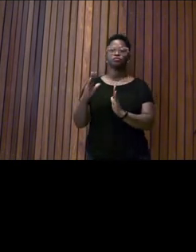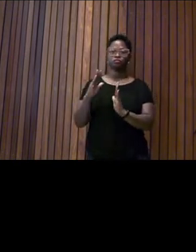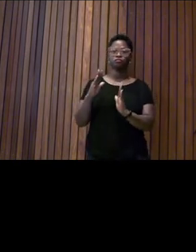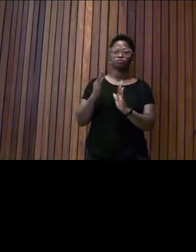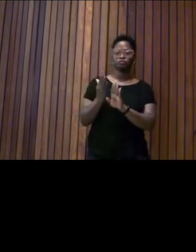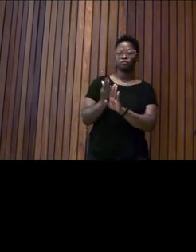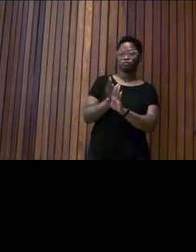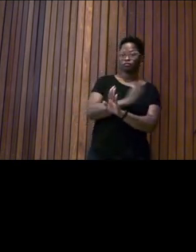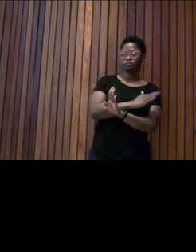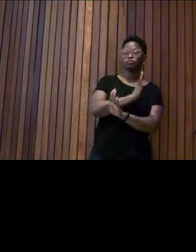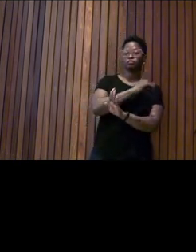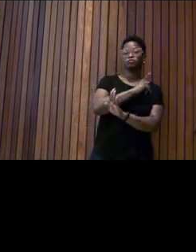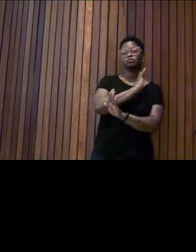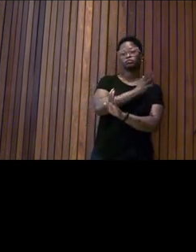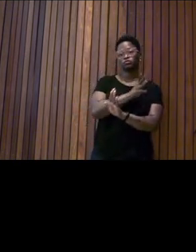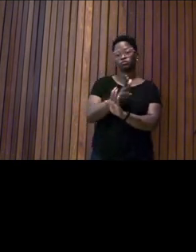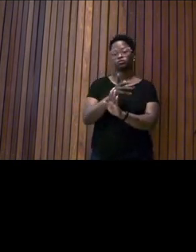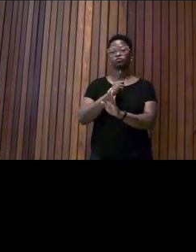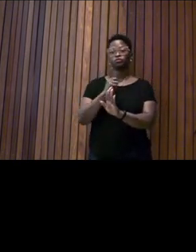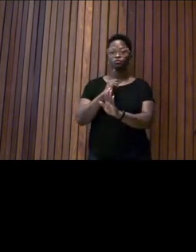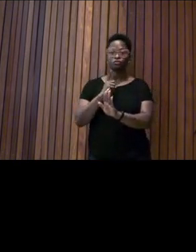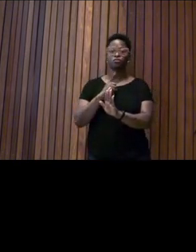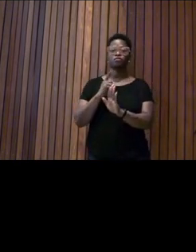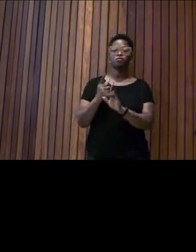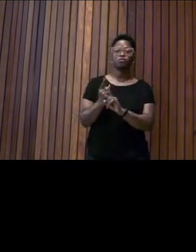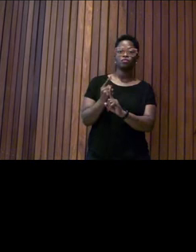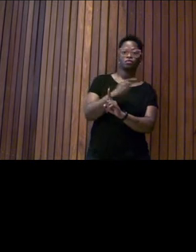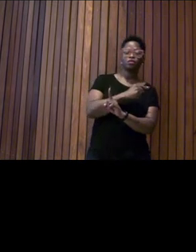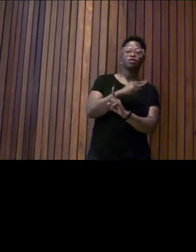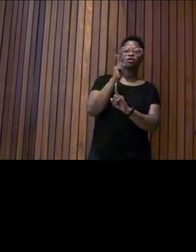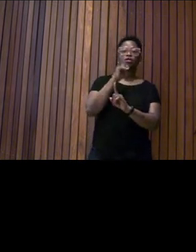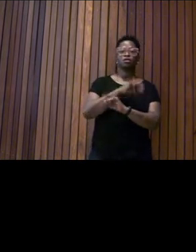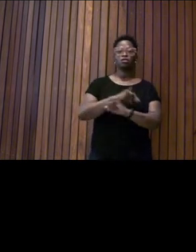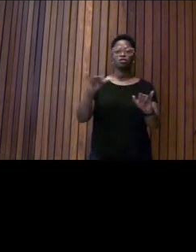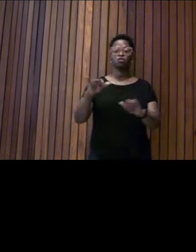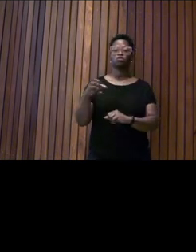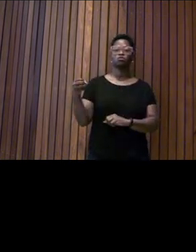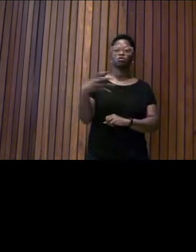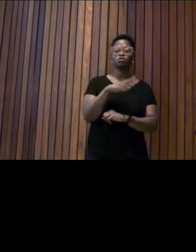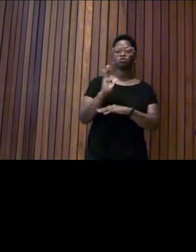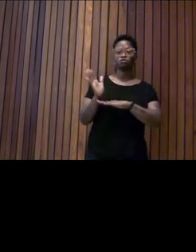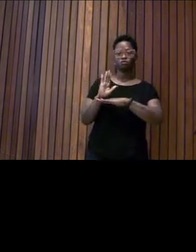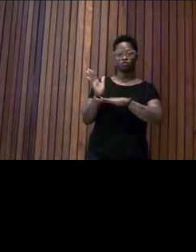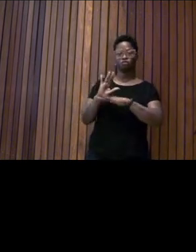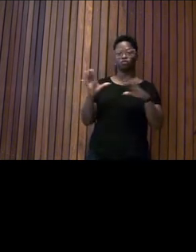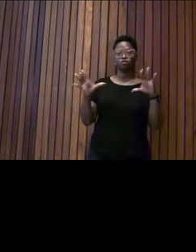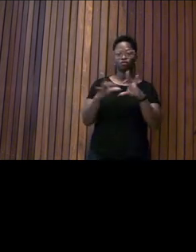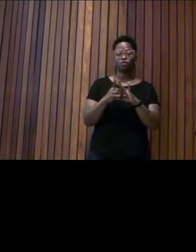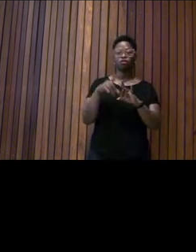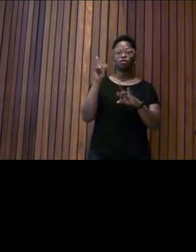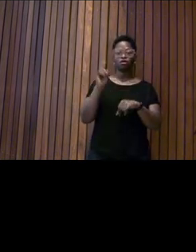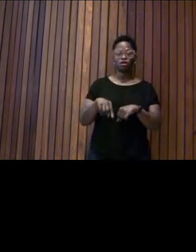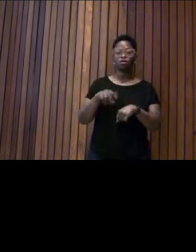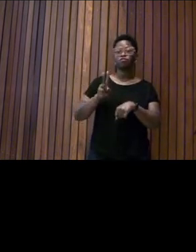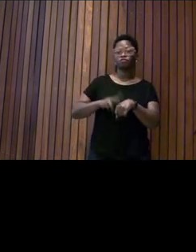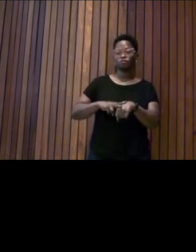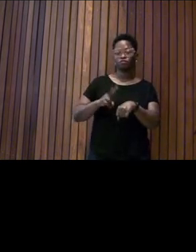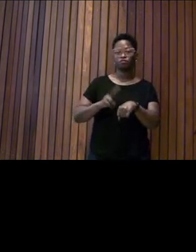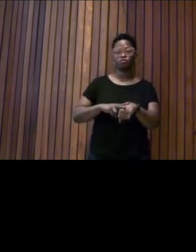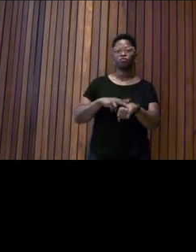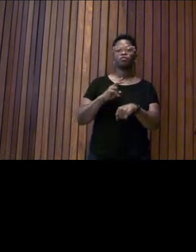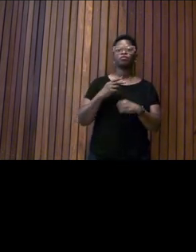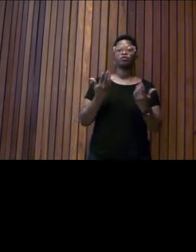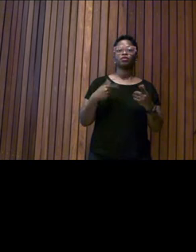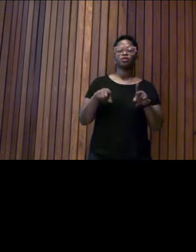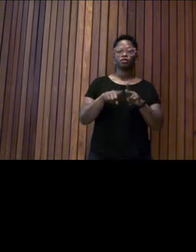edições anteriores. Recentemente, a gente teve, inclusive, né, o lançamento de 2 novos vídeos que eram ligados a vitrais e a...